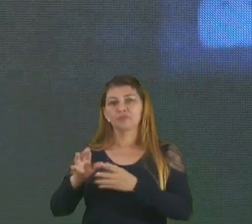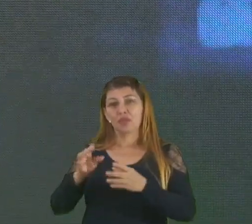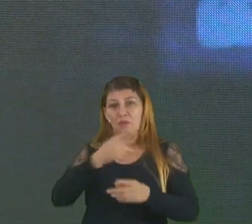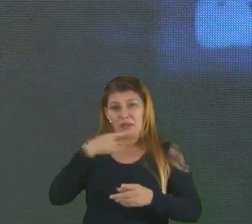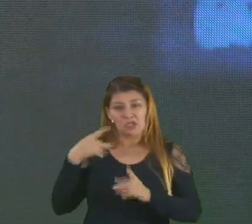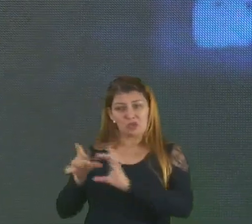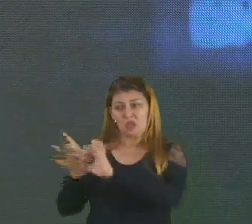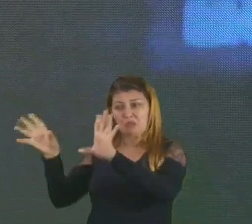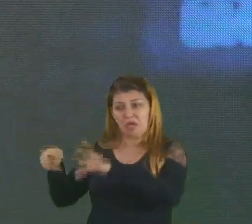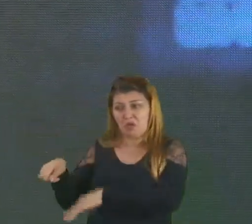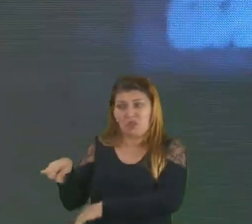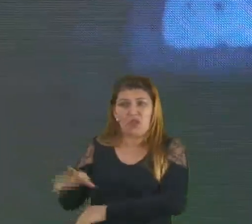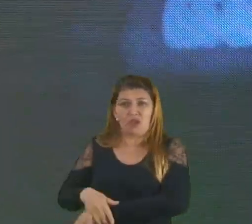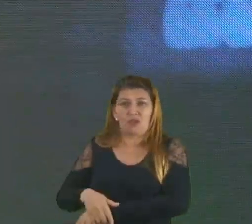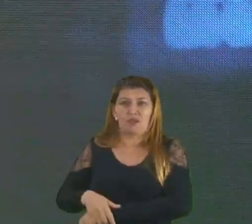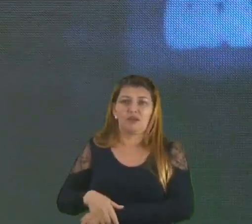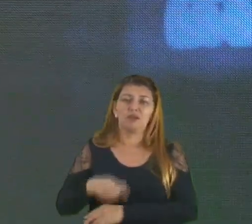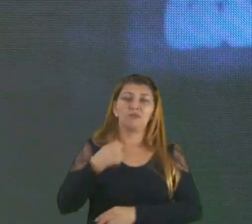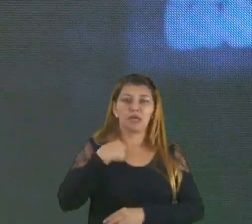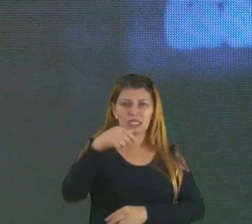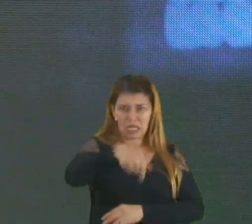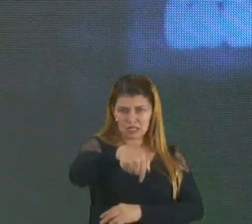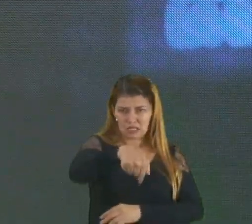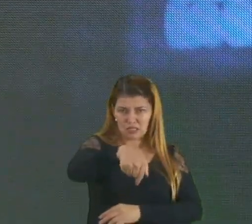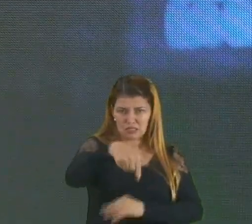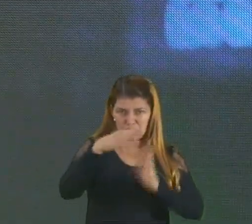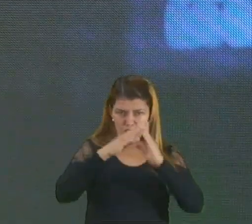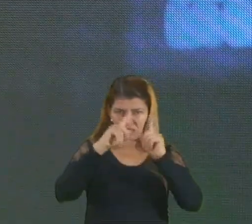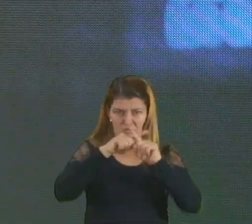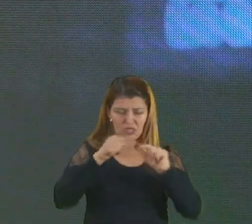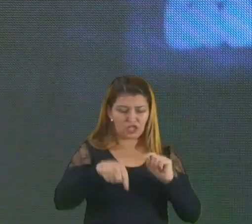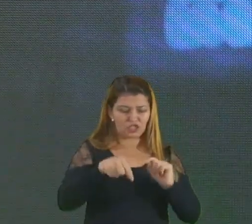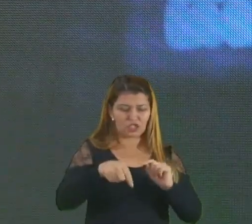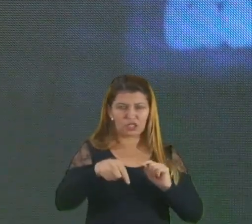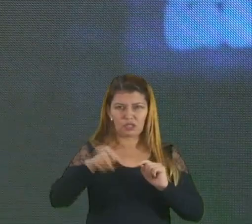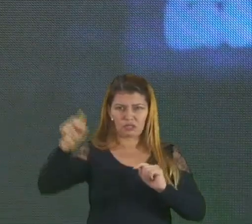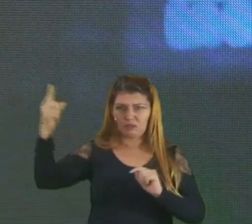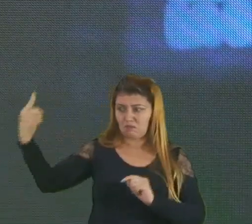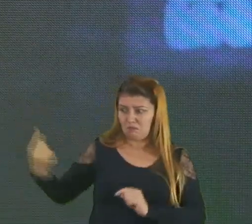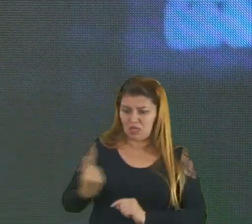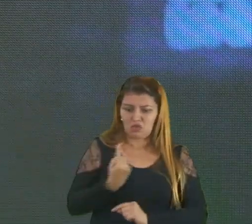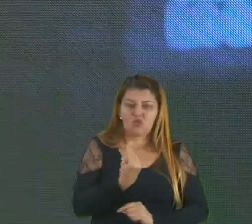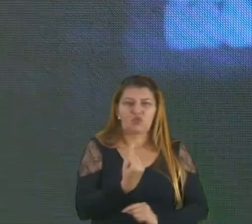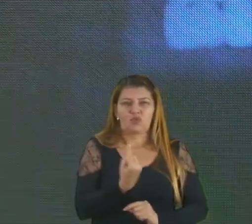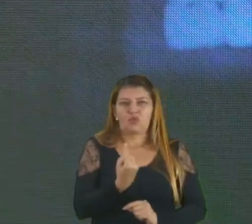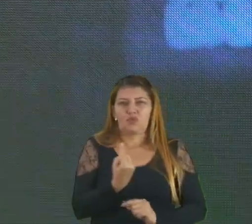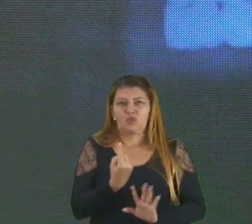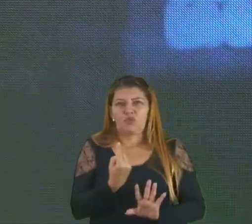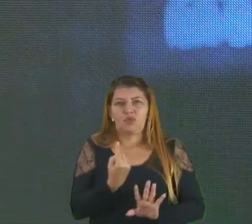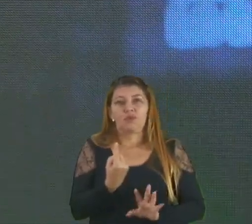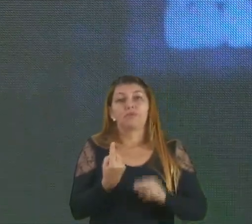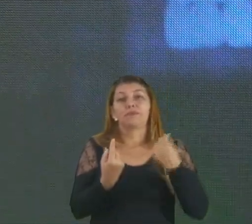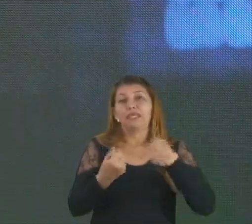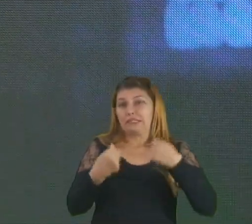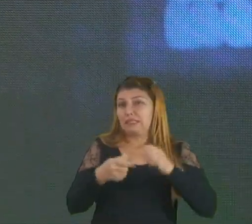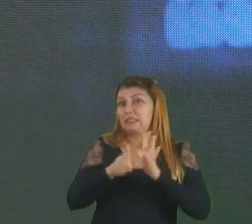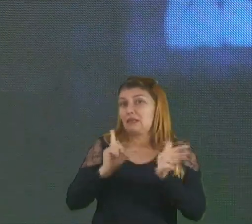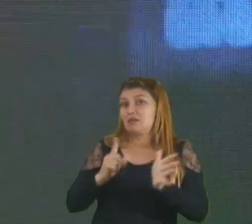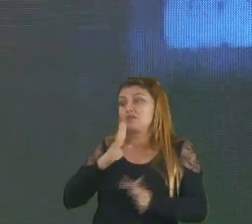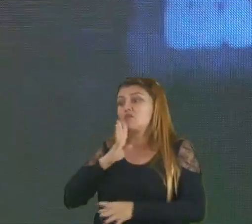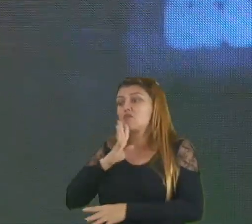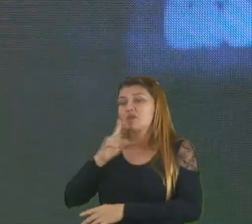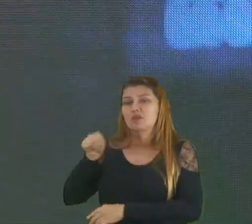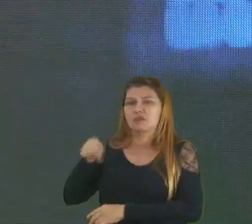nem todas as pessoas usam este púlpito, porque para usar este púlpito, nós precisamos conhecer a vida da